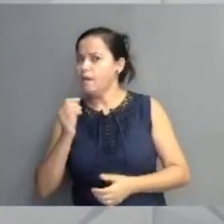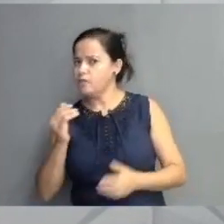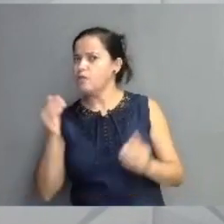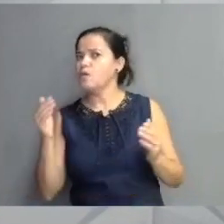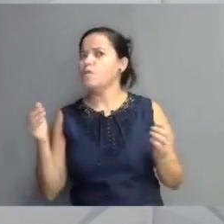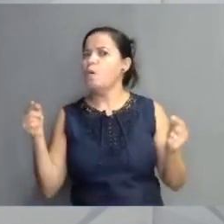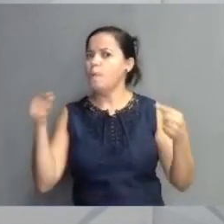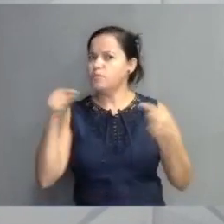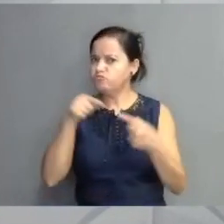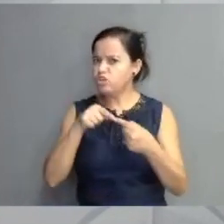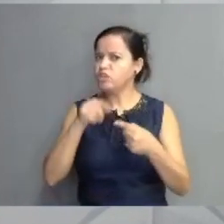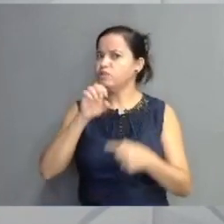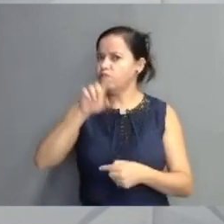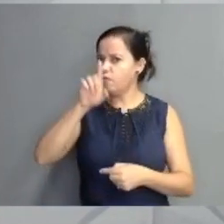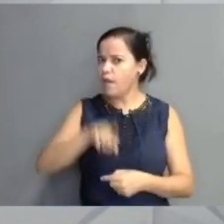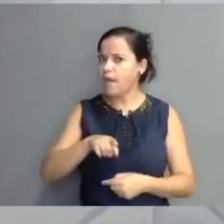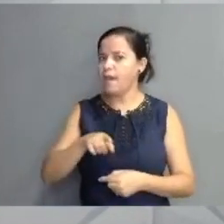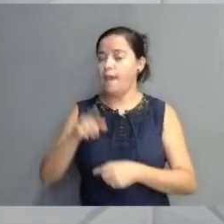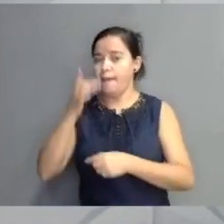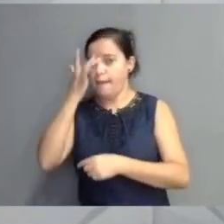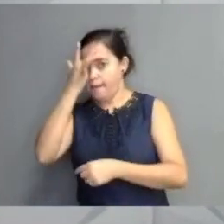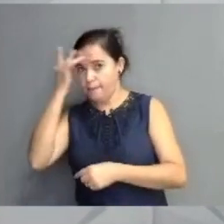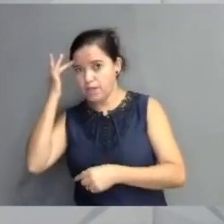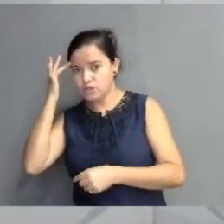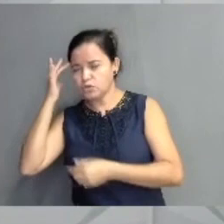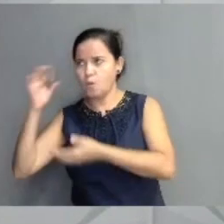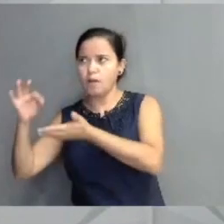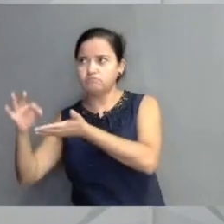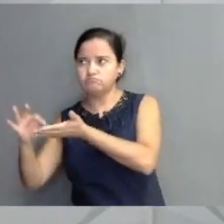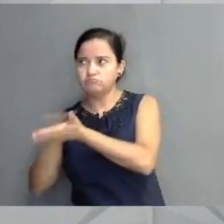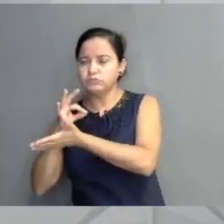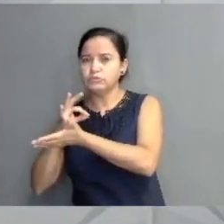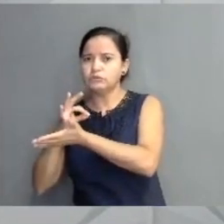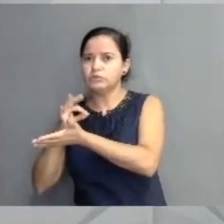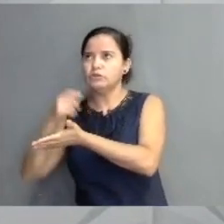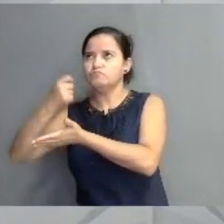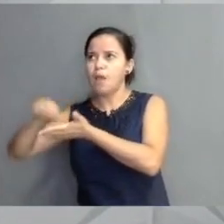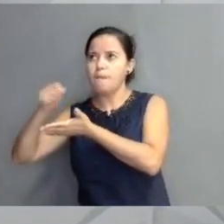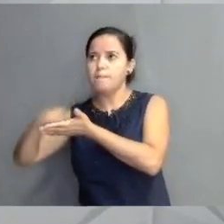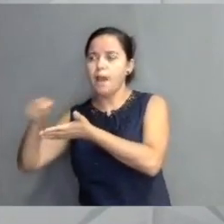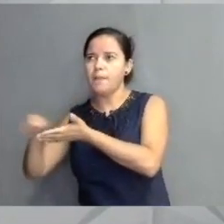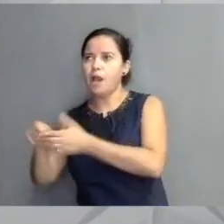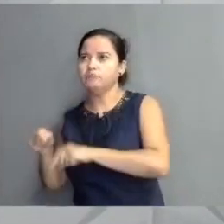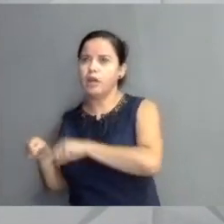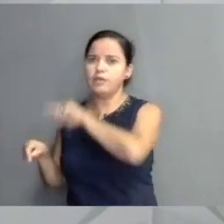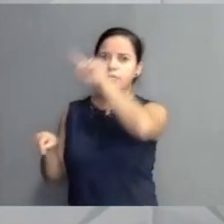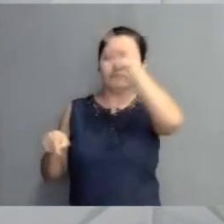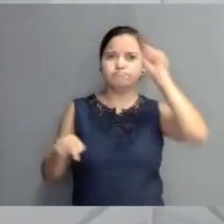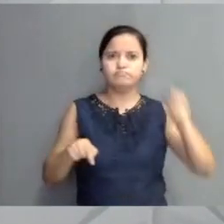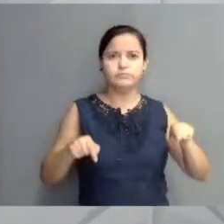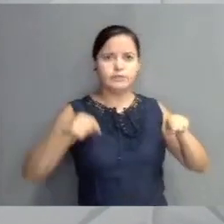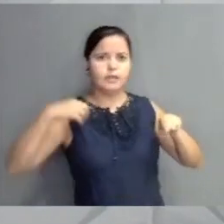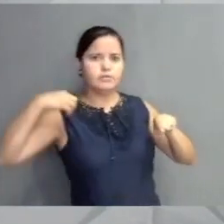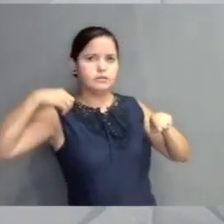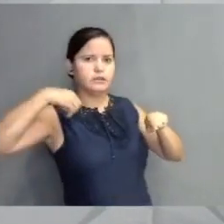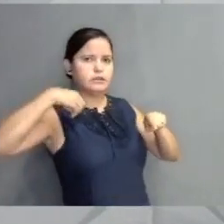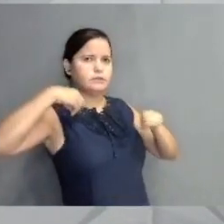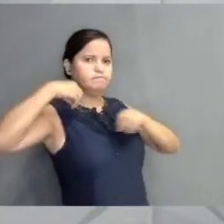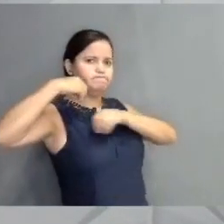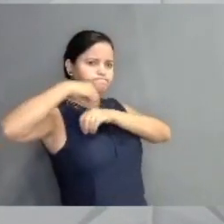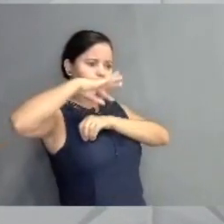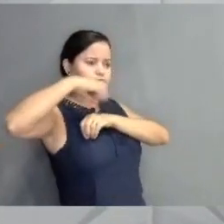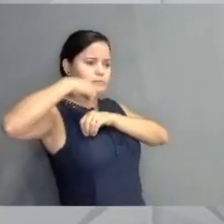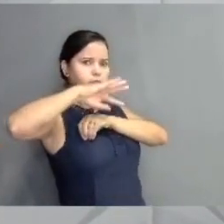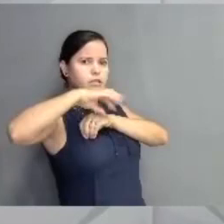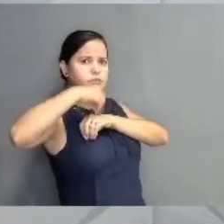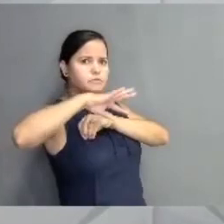uma expressão, com um recurso linguístico, né, que o autor se utiliza, ele vai transmitir aí uma ideia. Então,